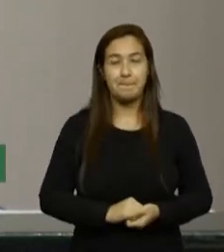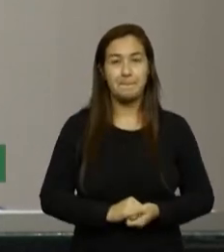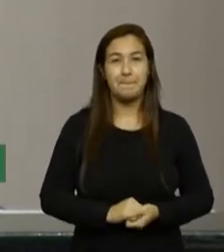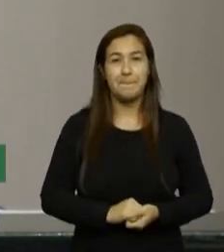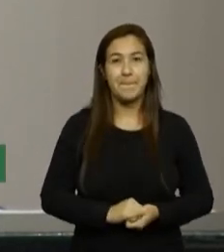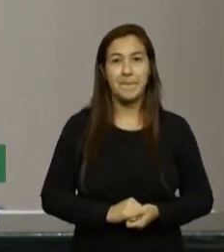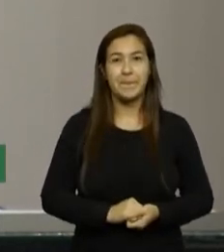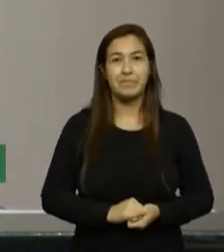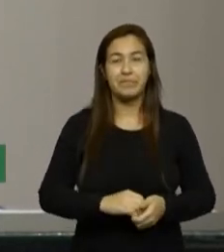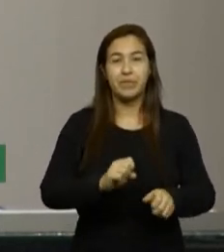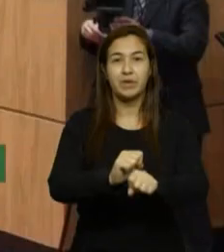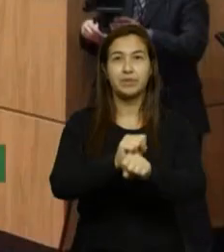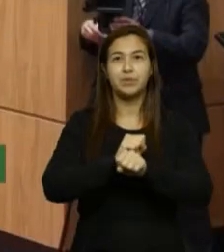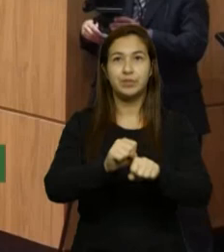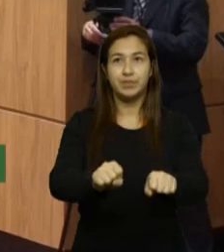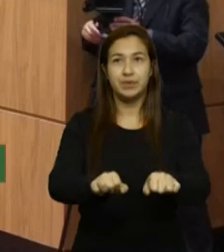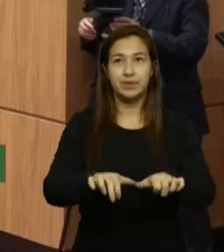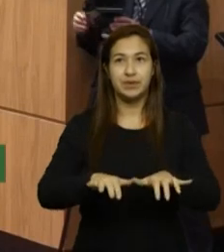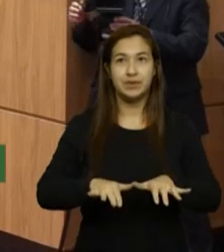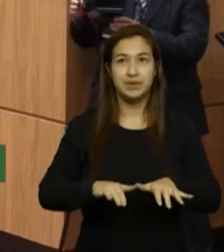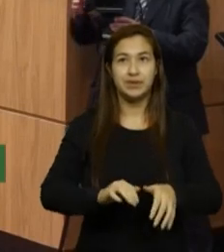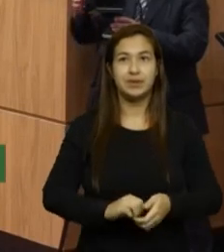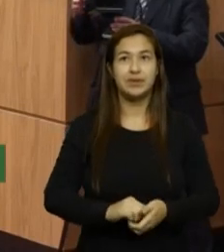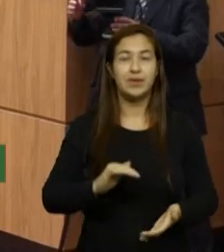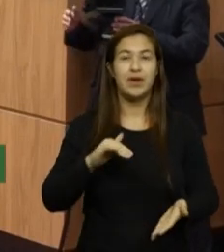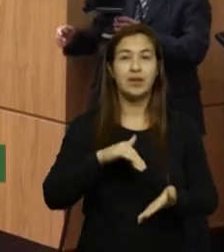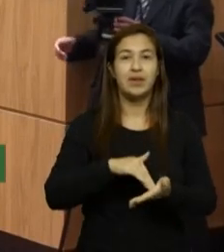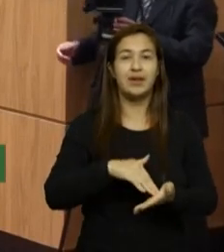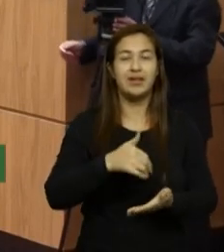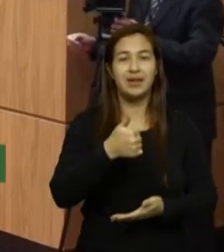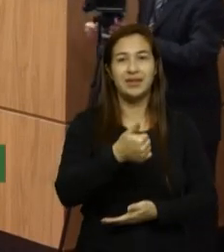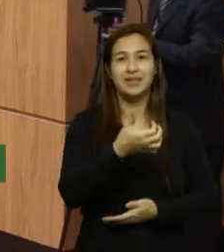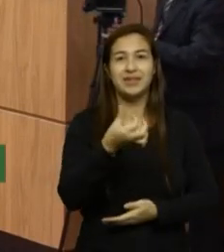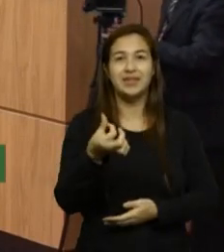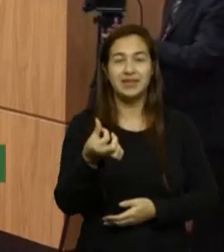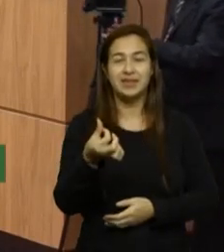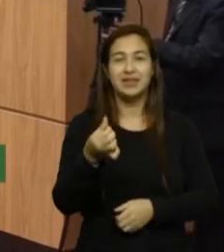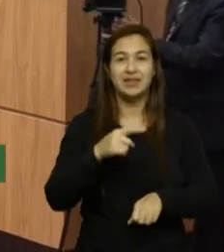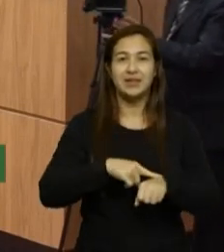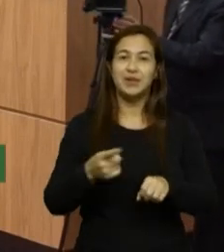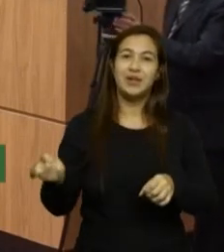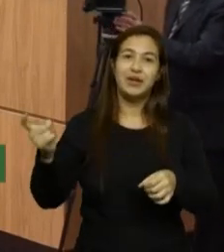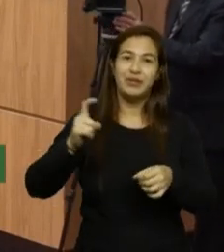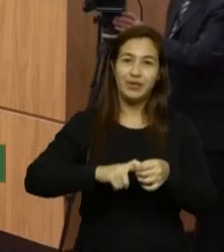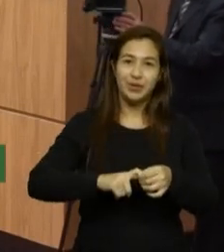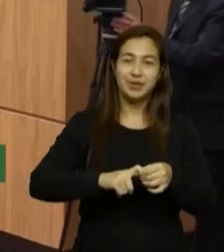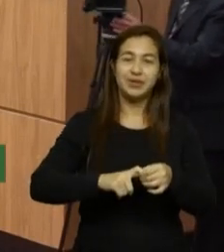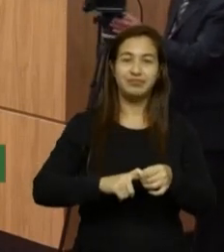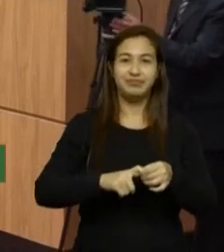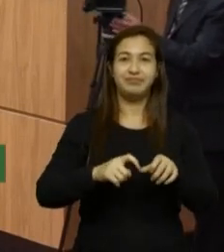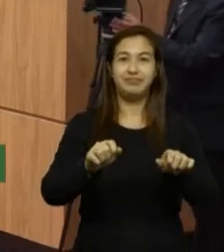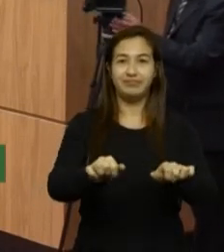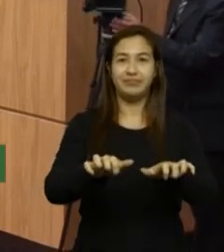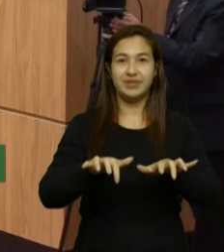Fica suspensa a sessão até às 16 horas, quando retornamos...